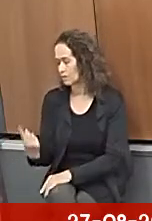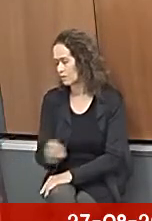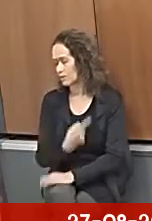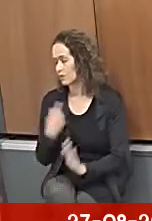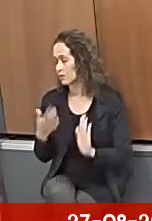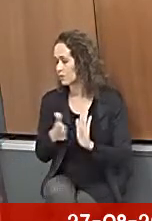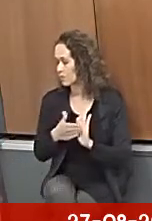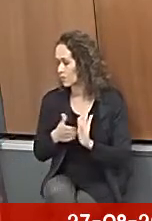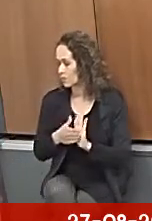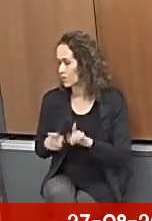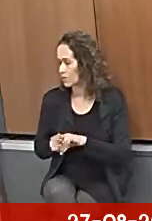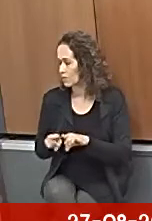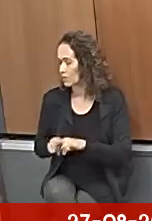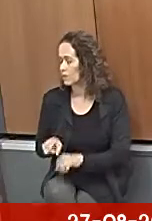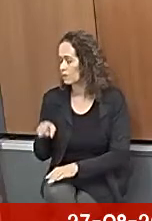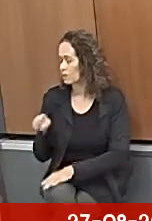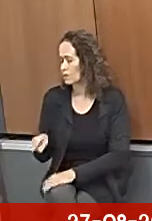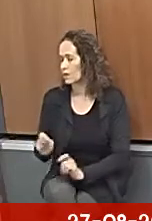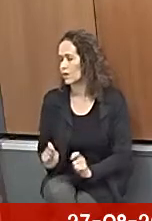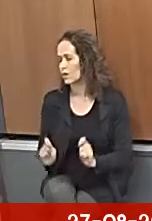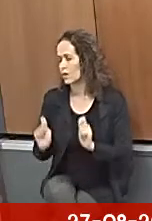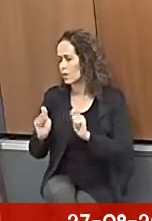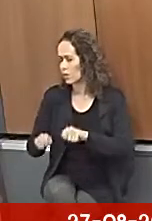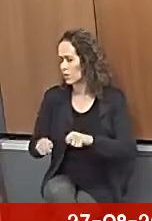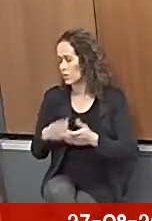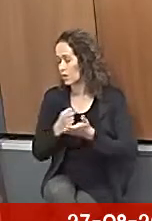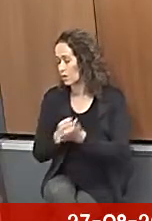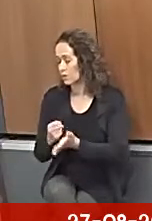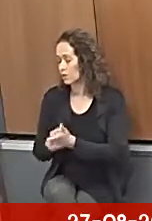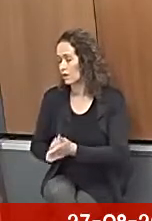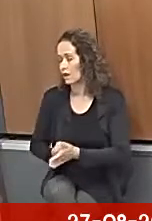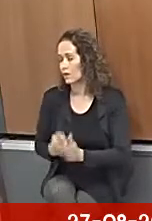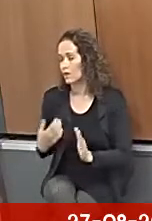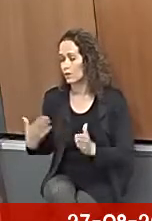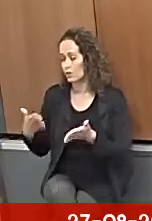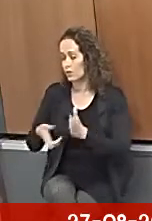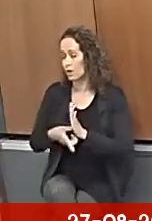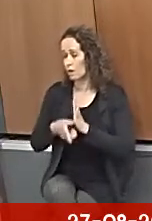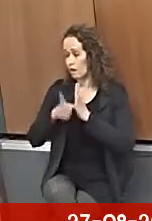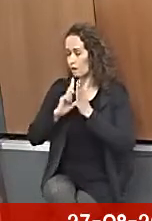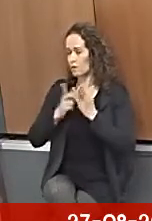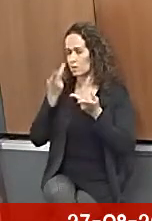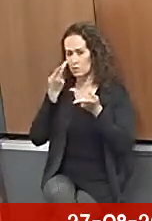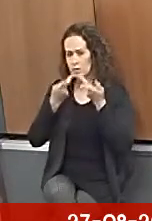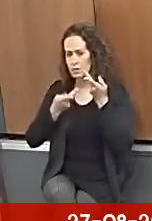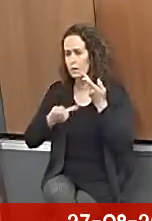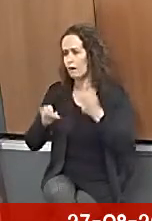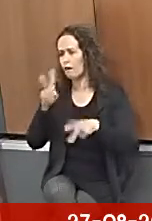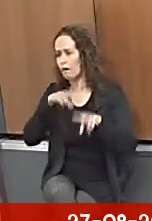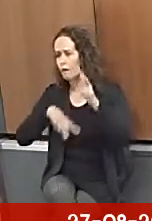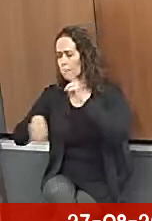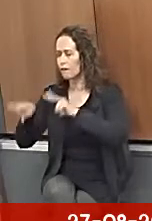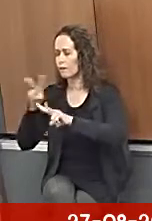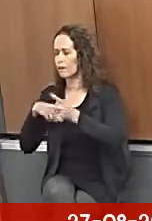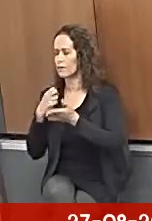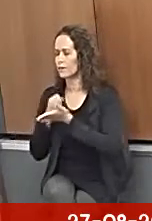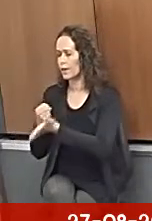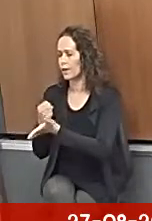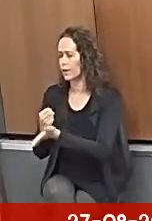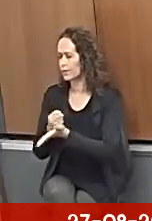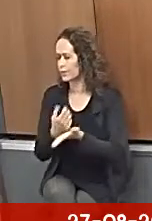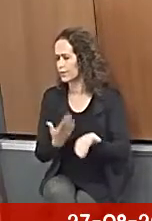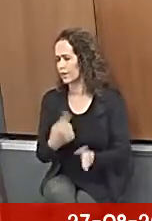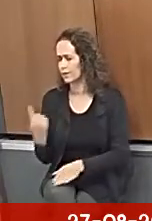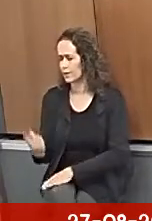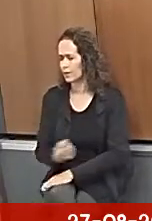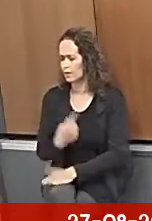que você possa intermediar na saída mais cedo para que a gente faça a visita e nós queremos contribuir ninguém tá aqui pra uma